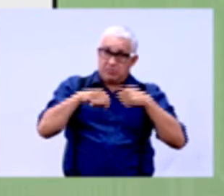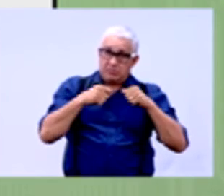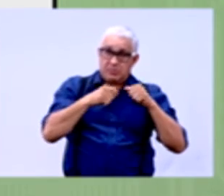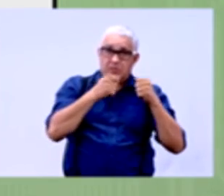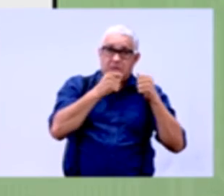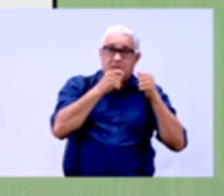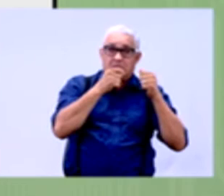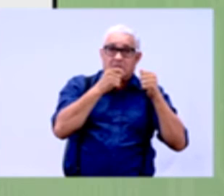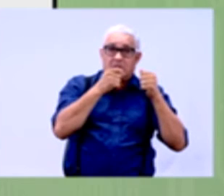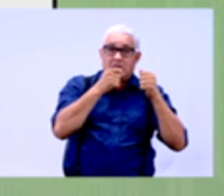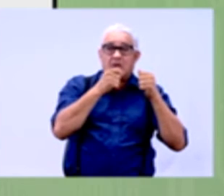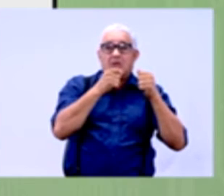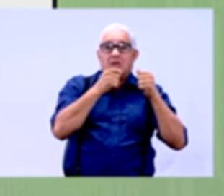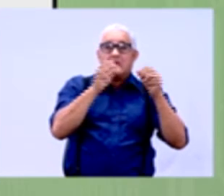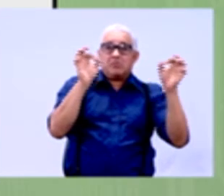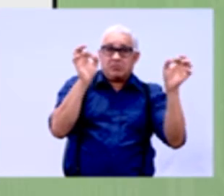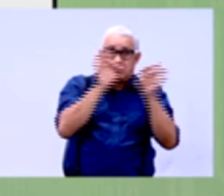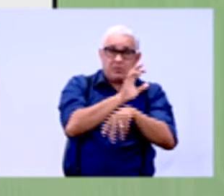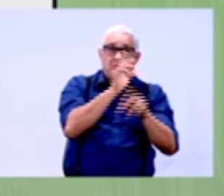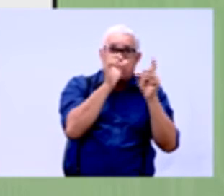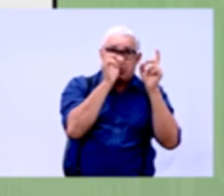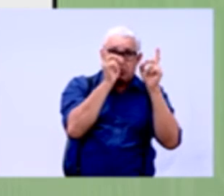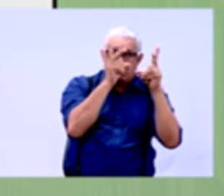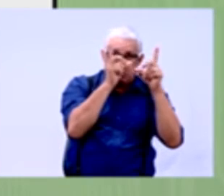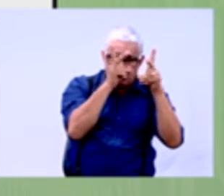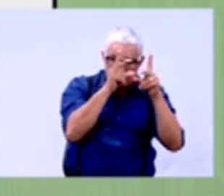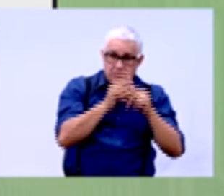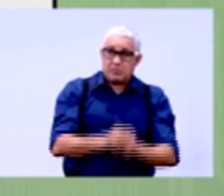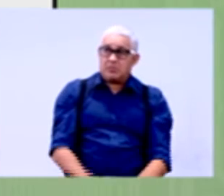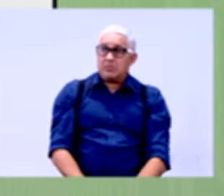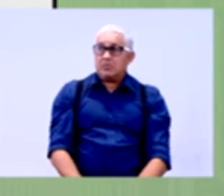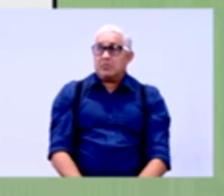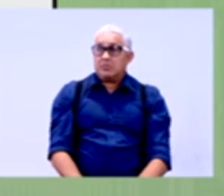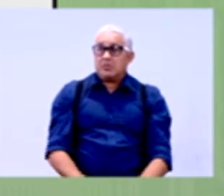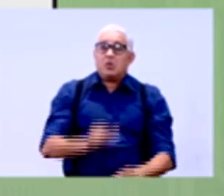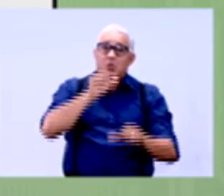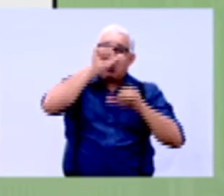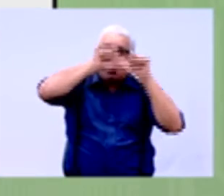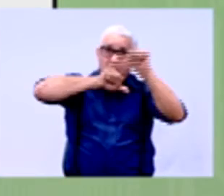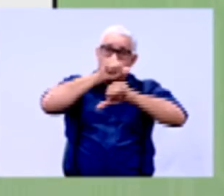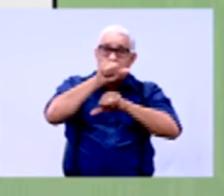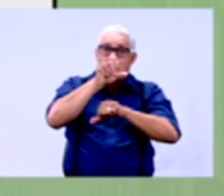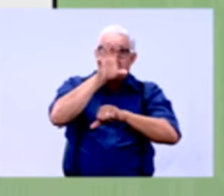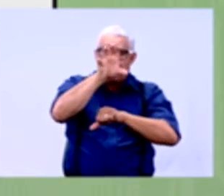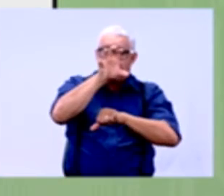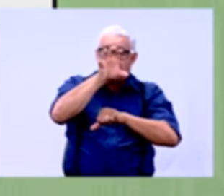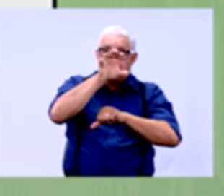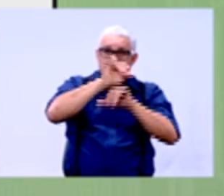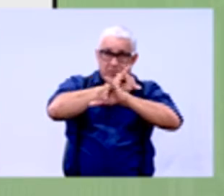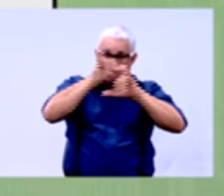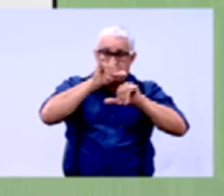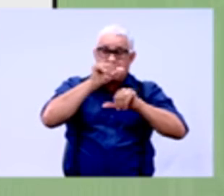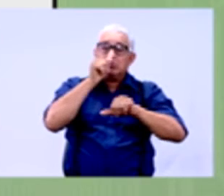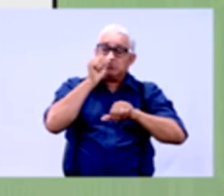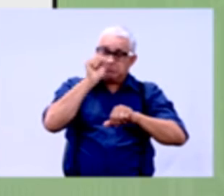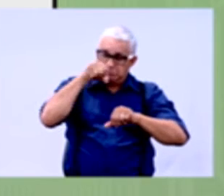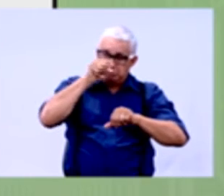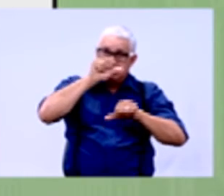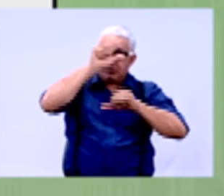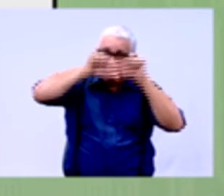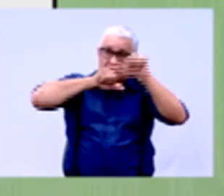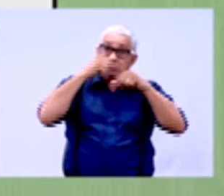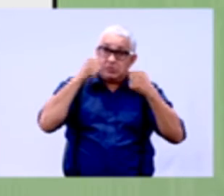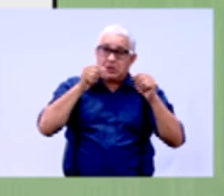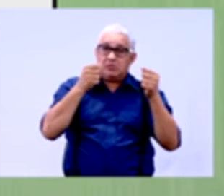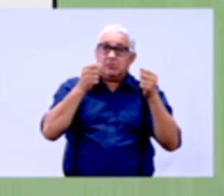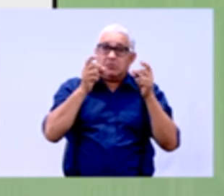fechar venda, então fechar venda, muda o estado da informação? Muda, porque vai ter que fechar a venda,